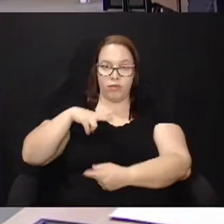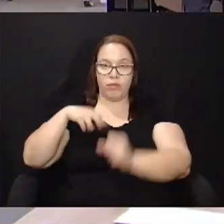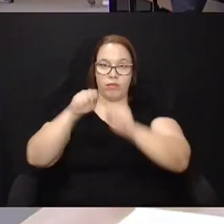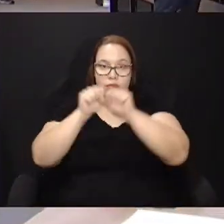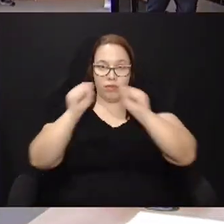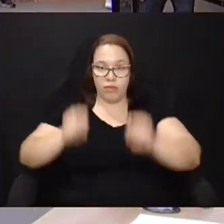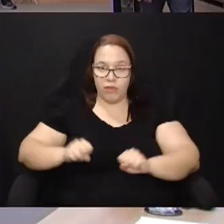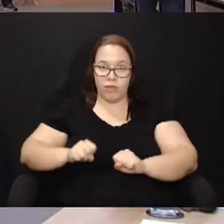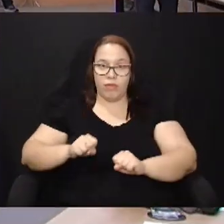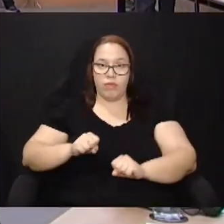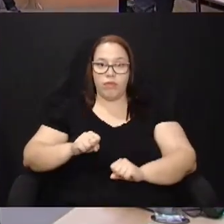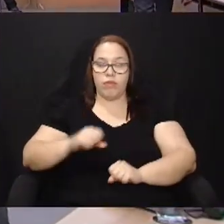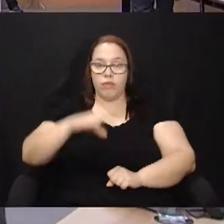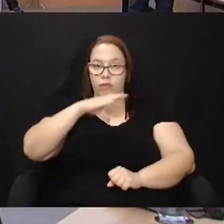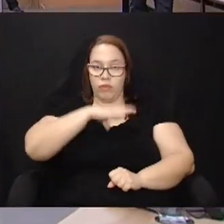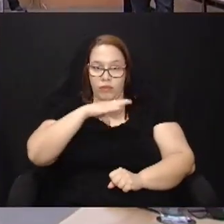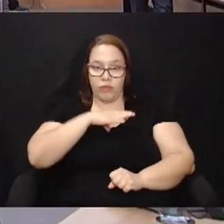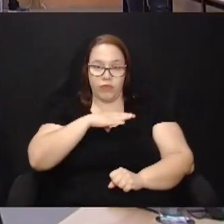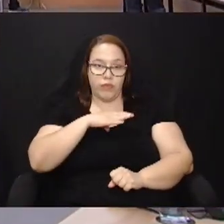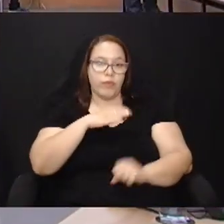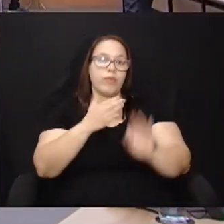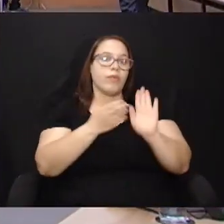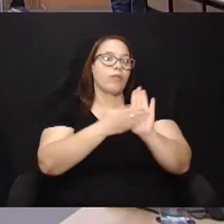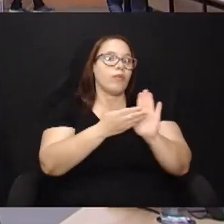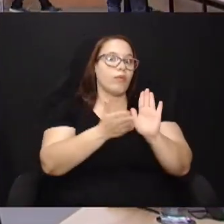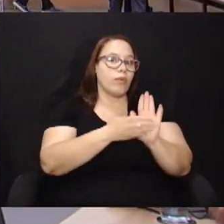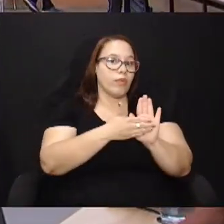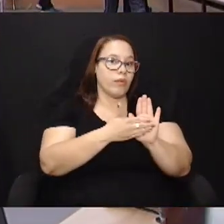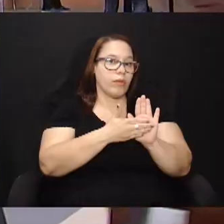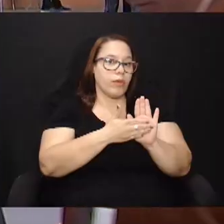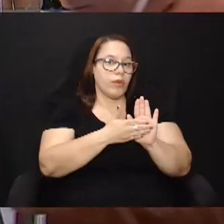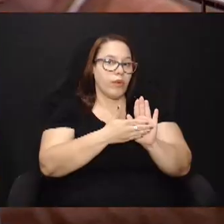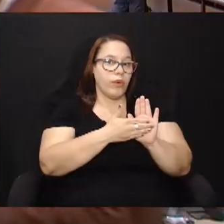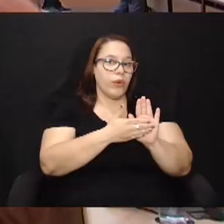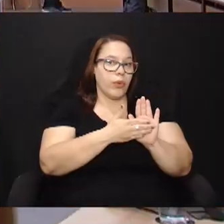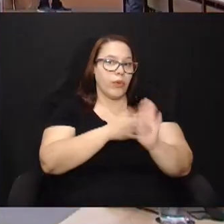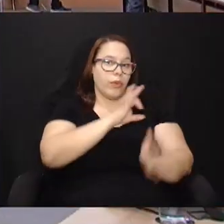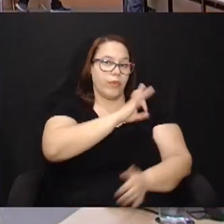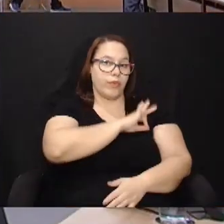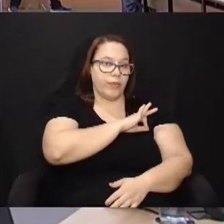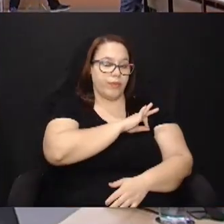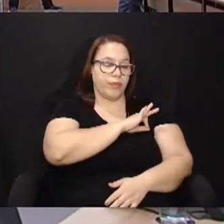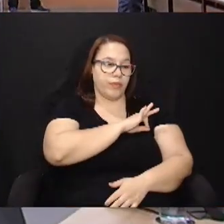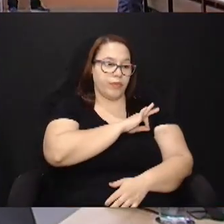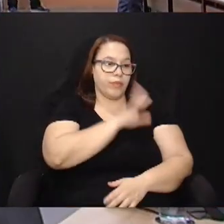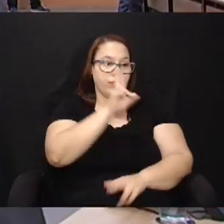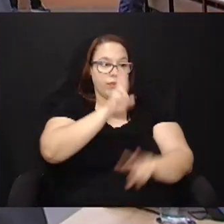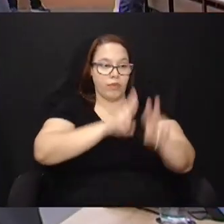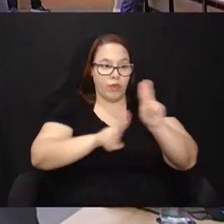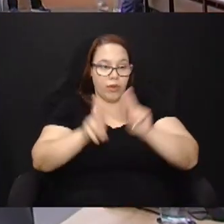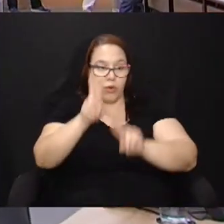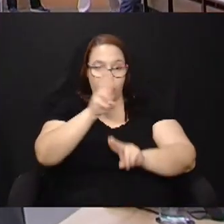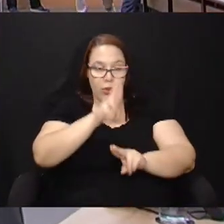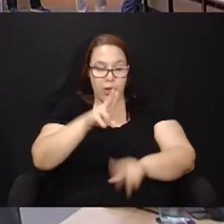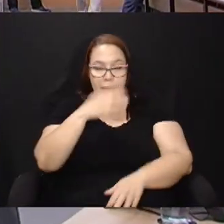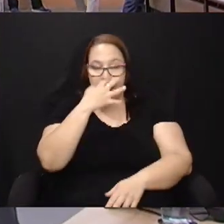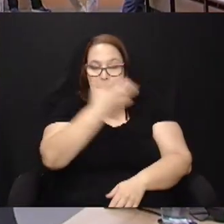Municipal. Olha, esse programa visa o poder público usar as câmeras particulares, só que não